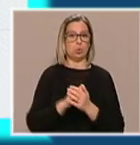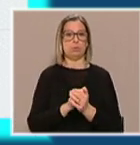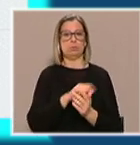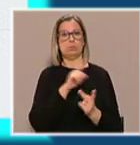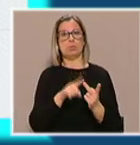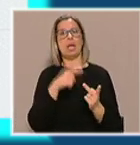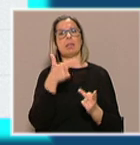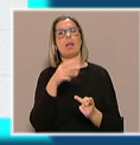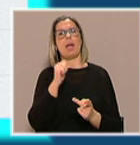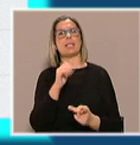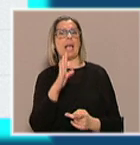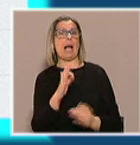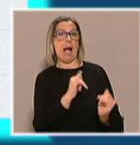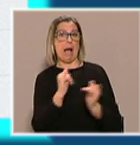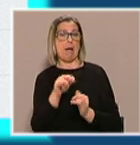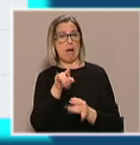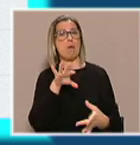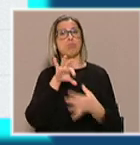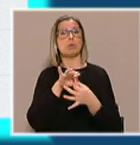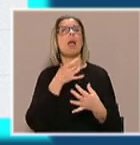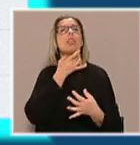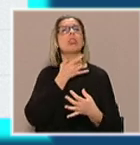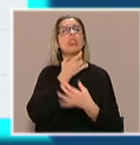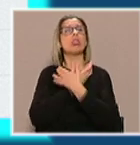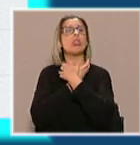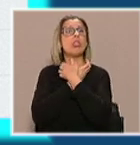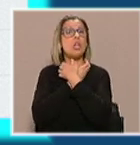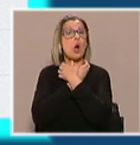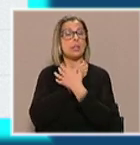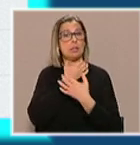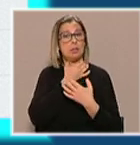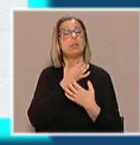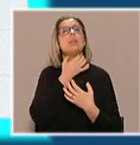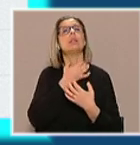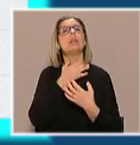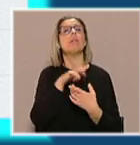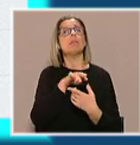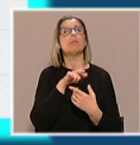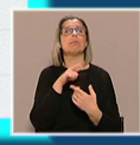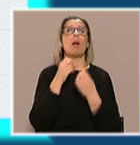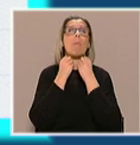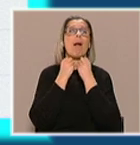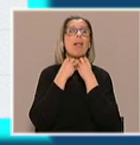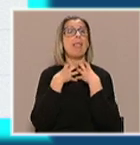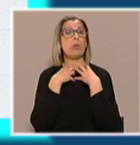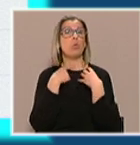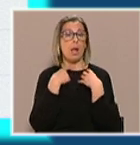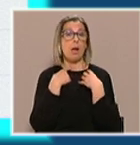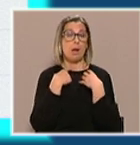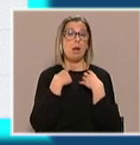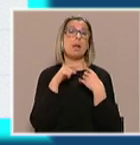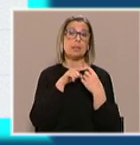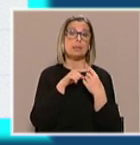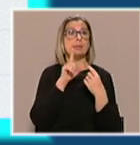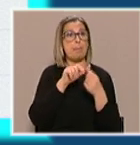hormona que estimula a tiroide, que vai estimular a tiroide, que por sua vez é uma glândula endócrina que